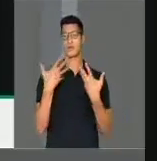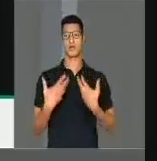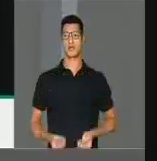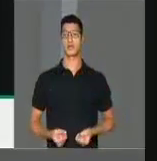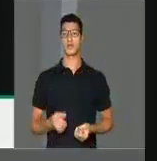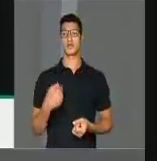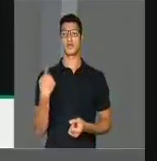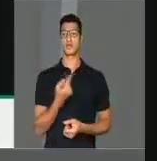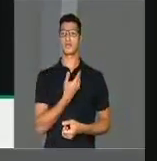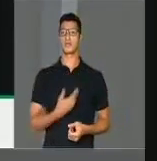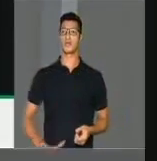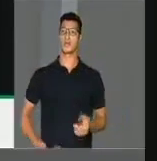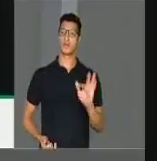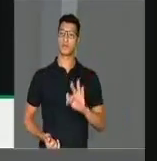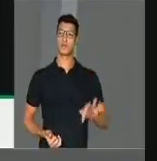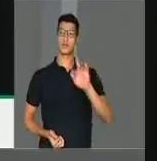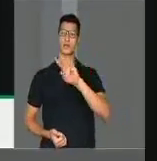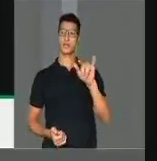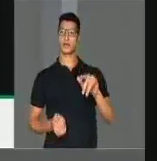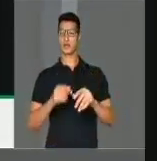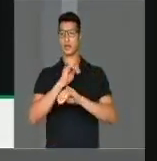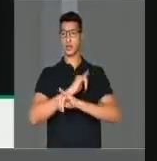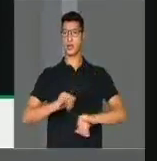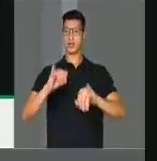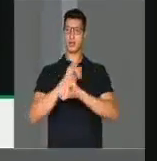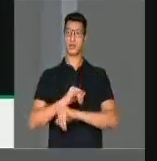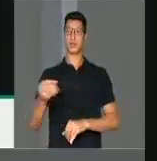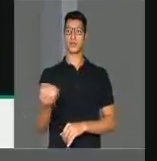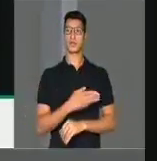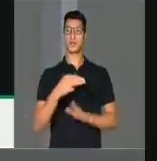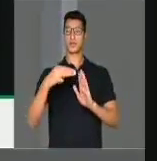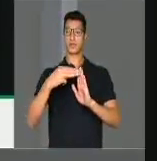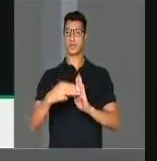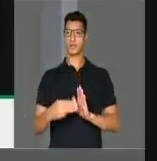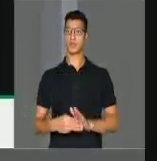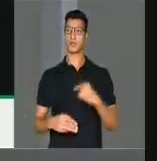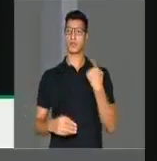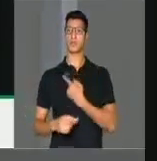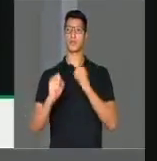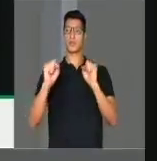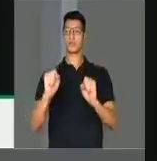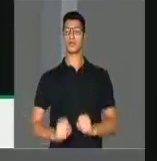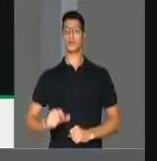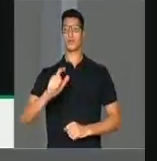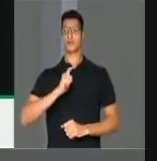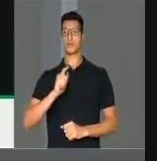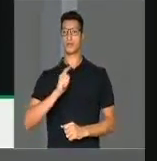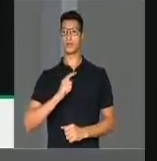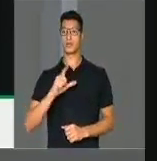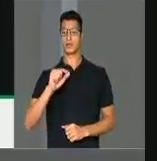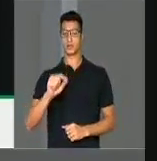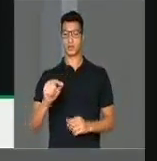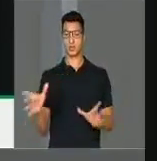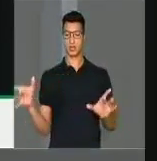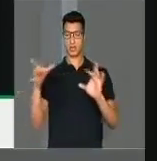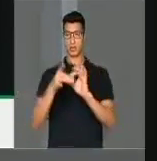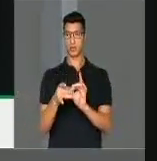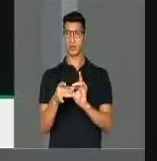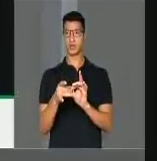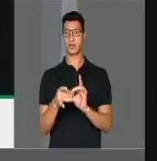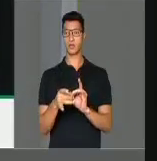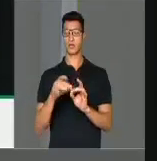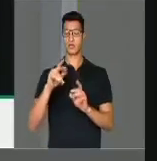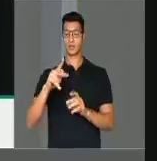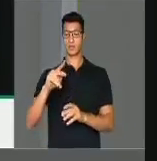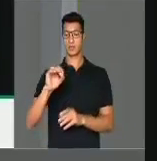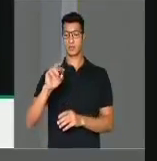É inadmissível. Então o governo federal vai ter que anunciar uma nova medida para que nós possamos ter essa